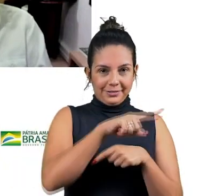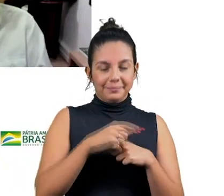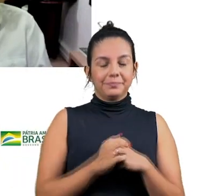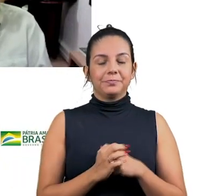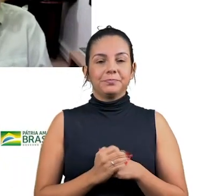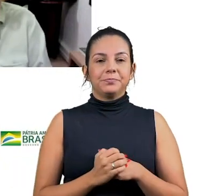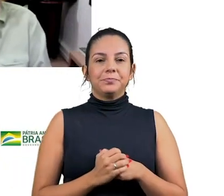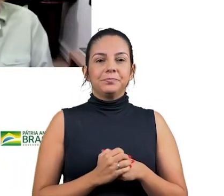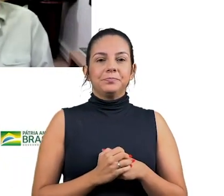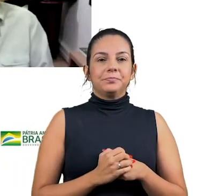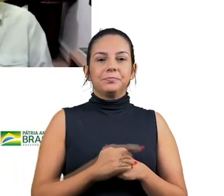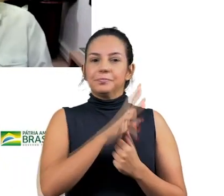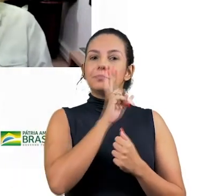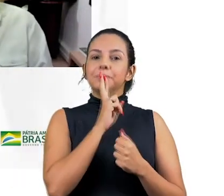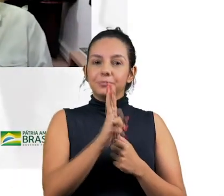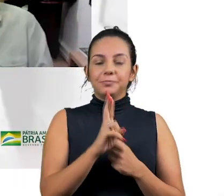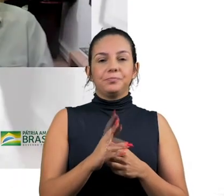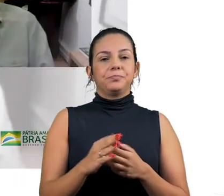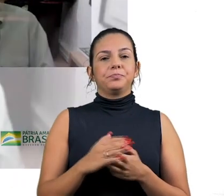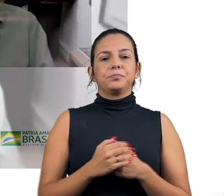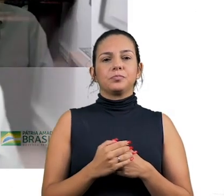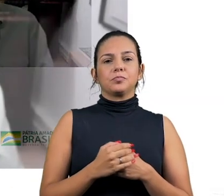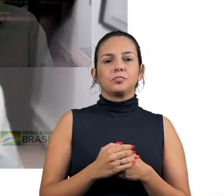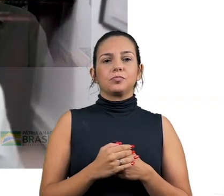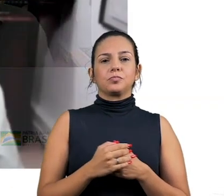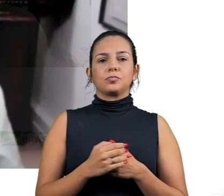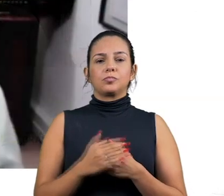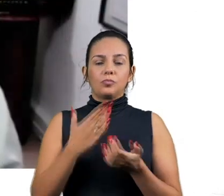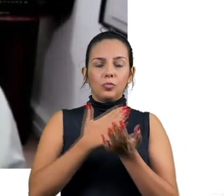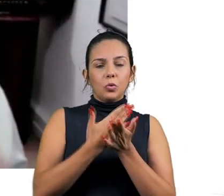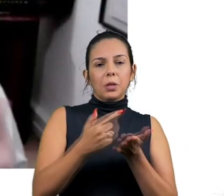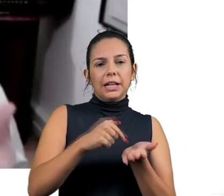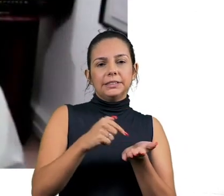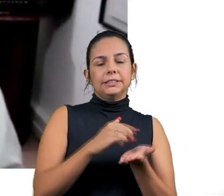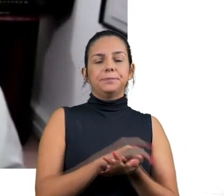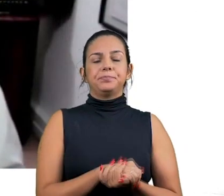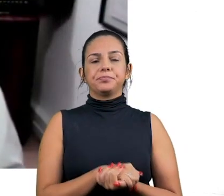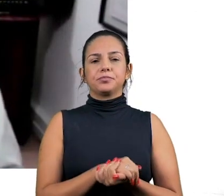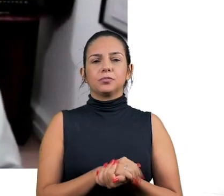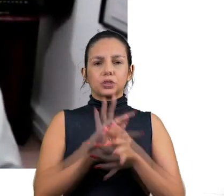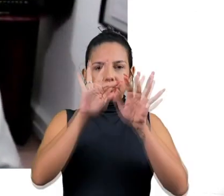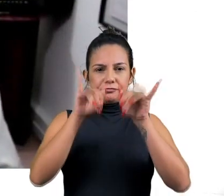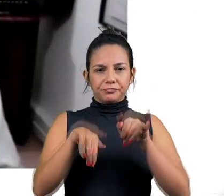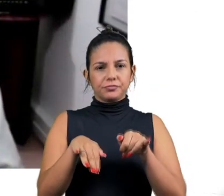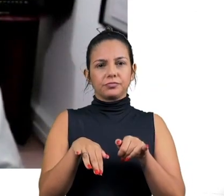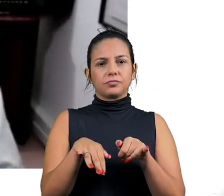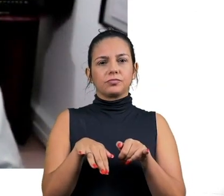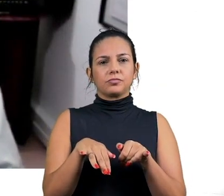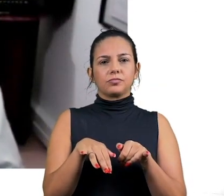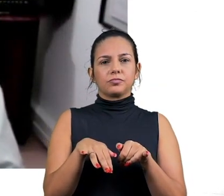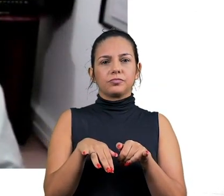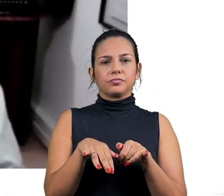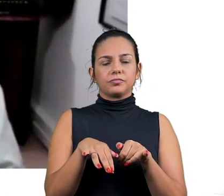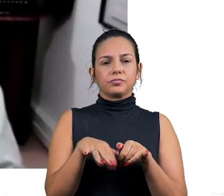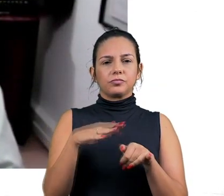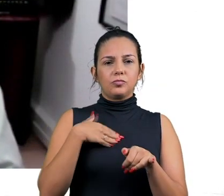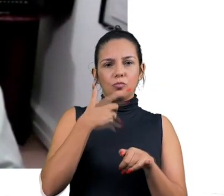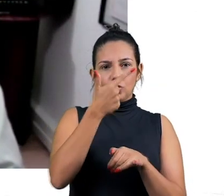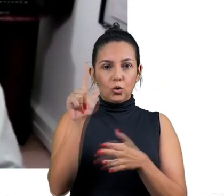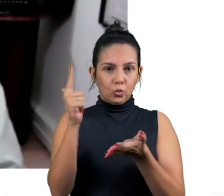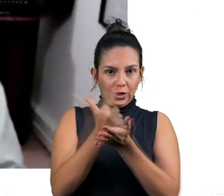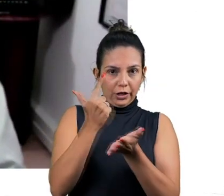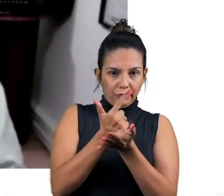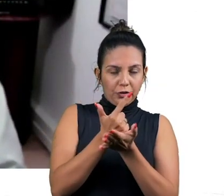Papo. Tá bem. Olha, o argumento começa com o final da Era do Imprevisto, né? Meu